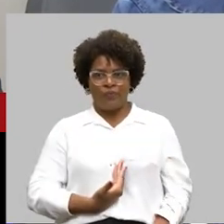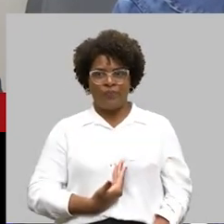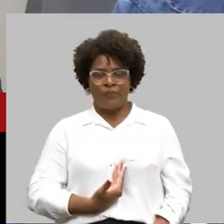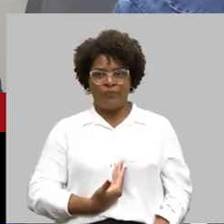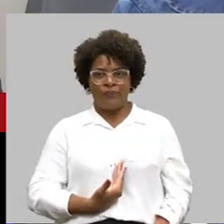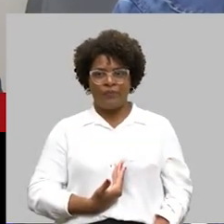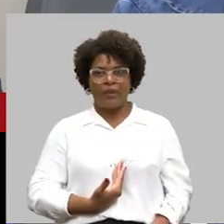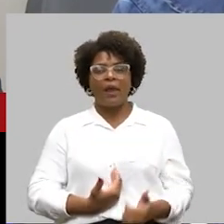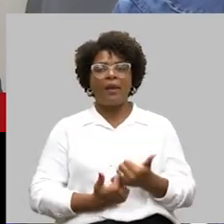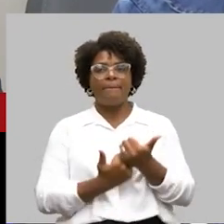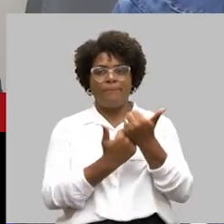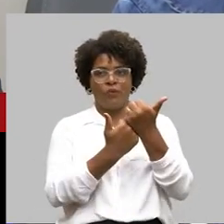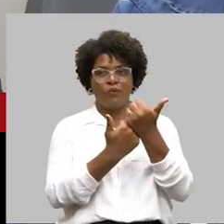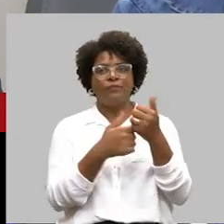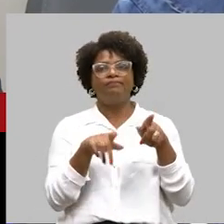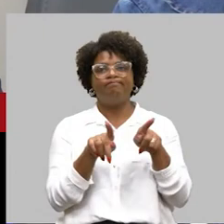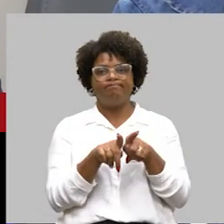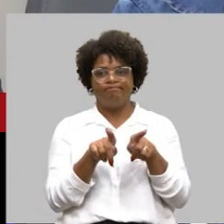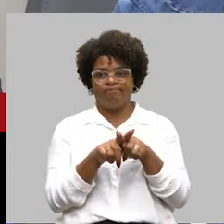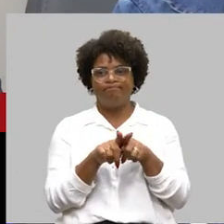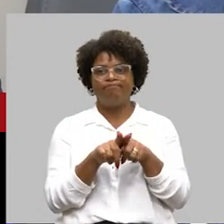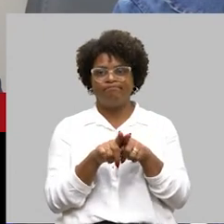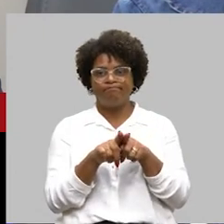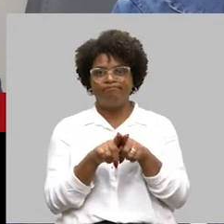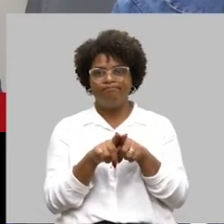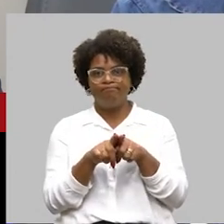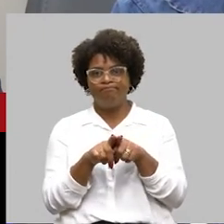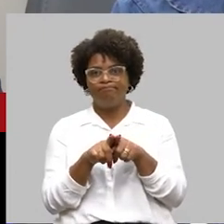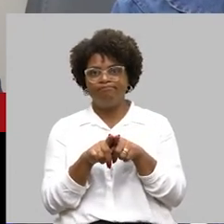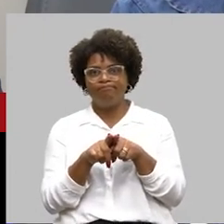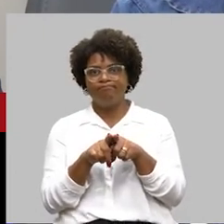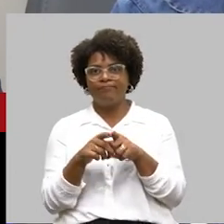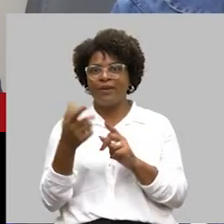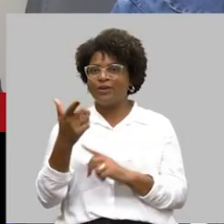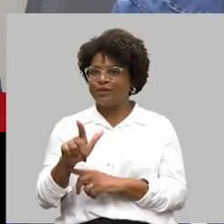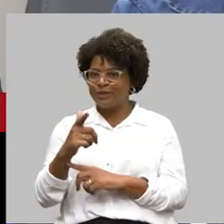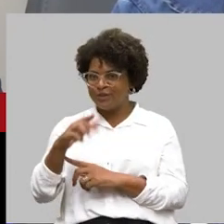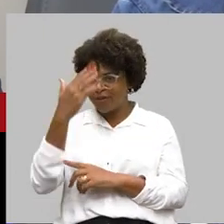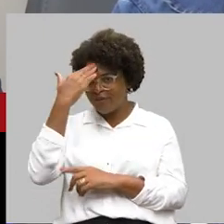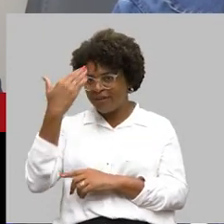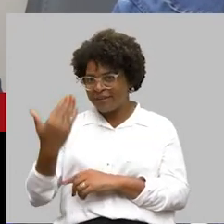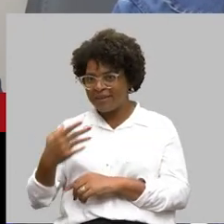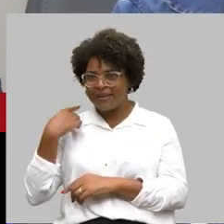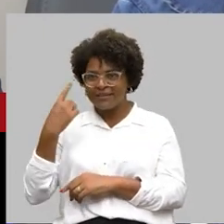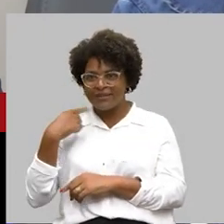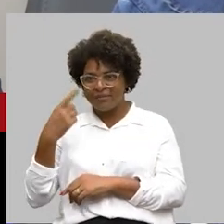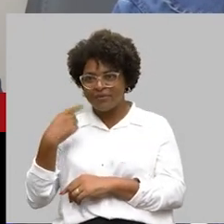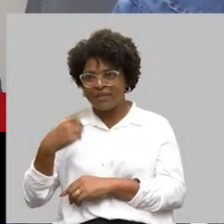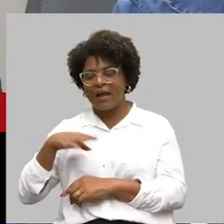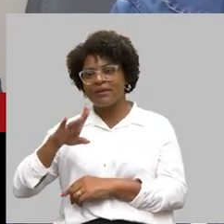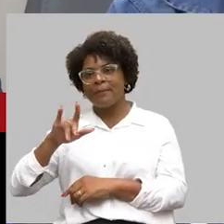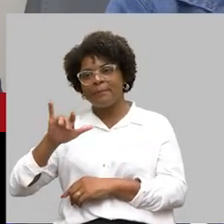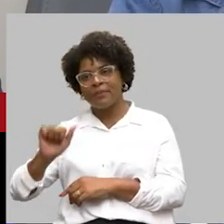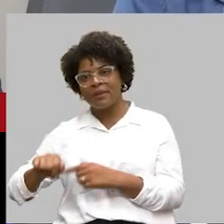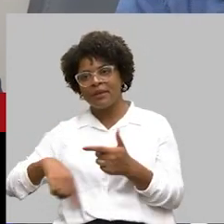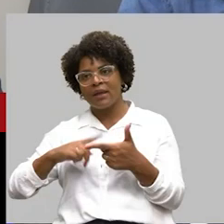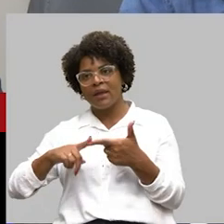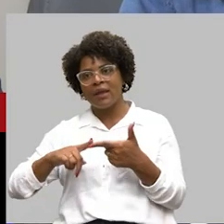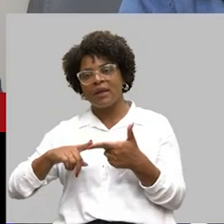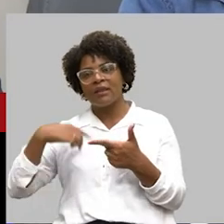apoio eh e novamente eu queria agradecer a Beatriz ao lel por estar aqui